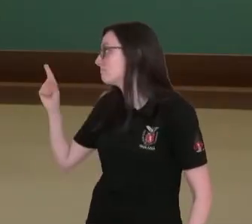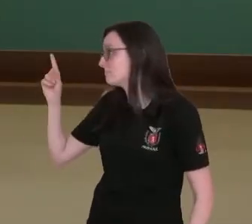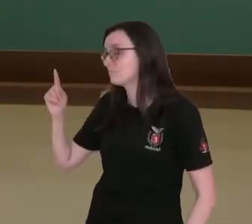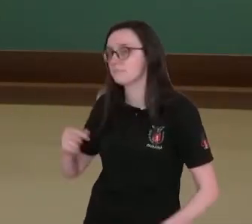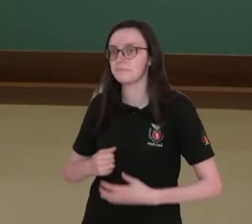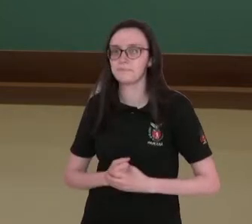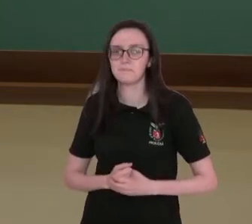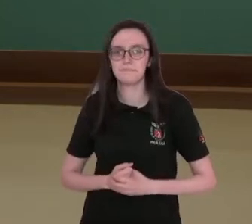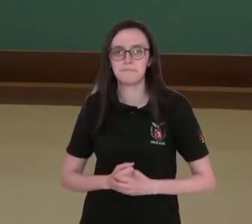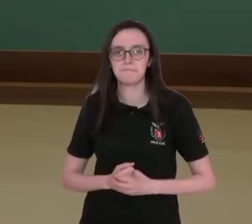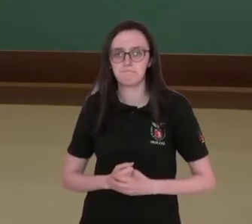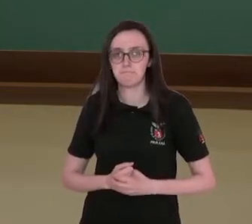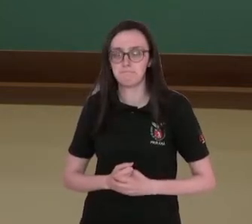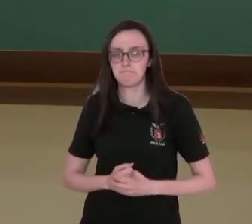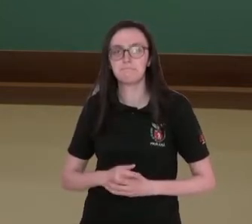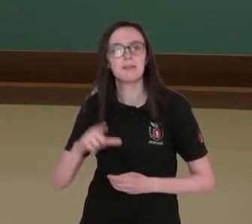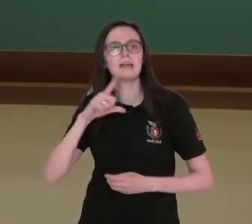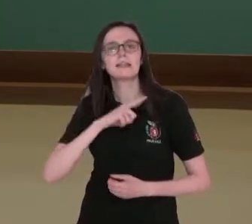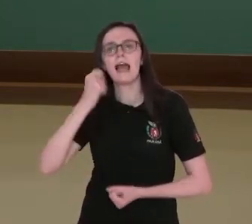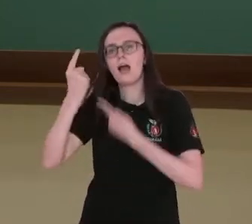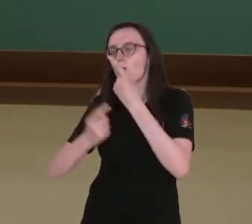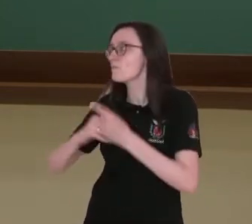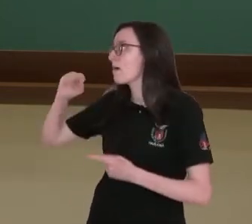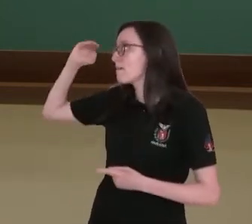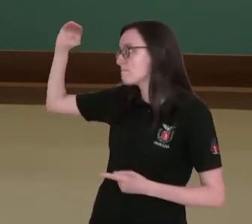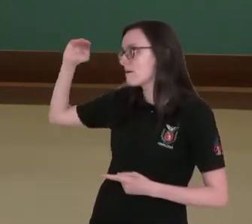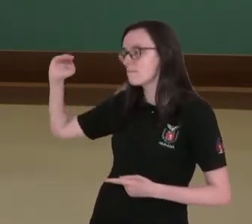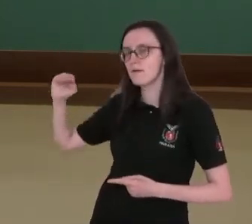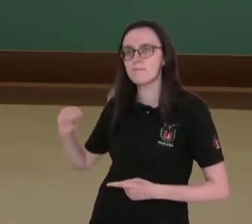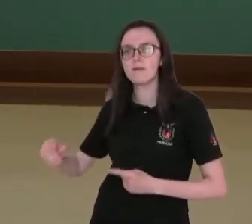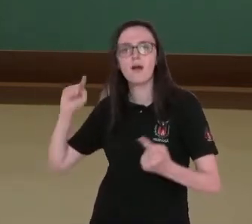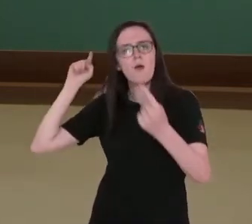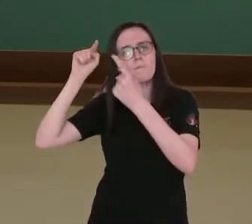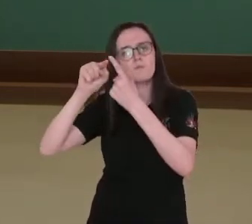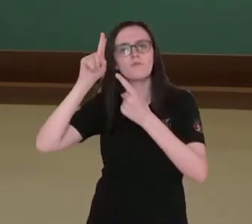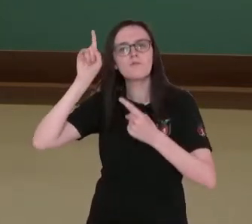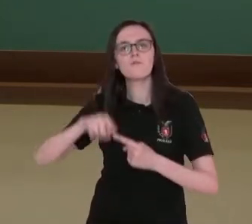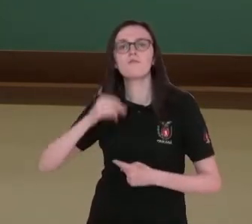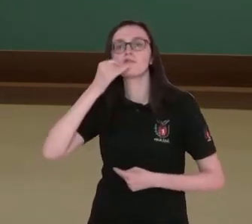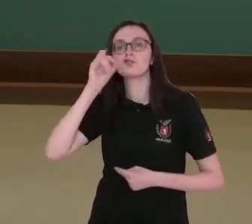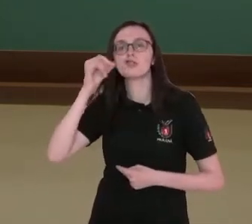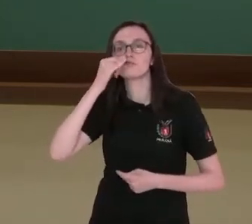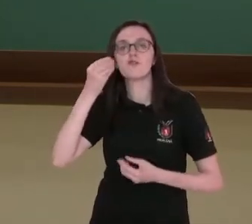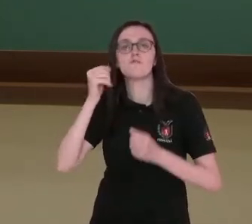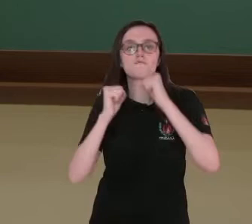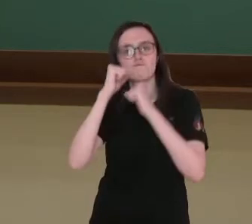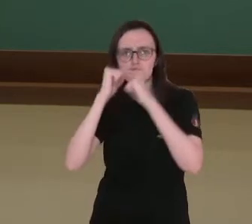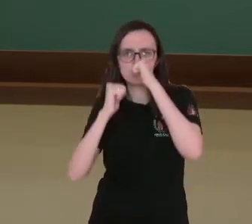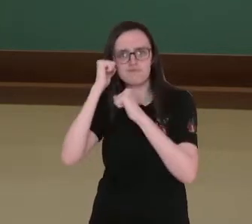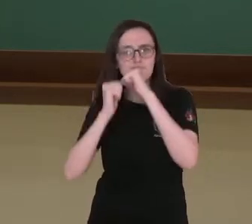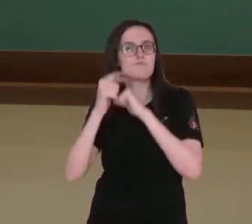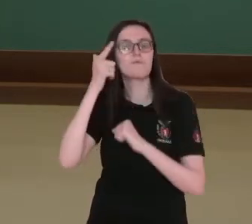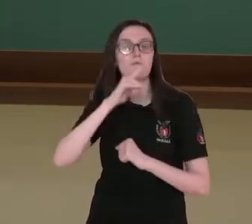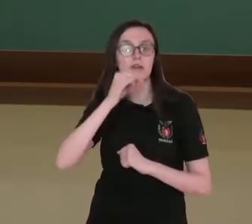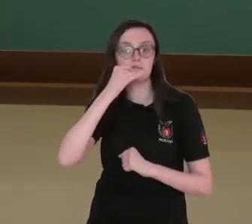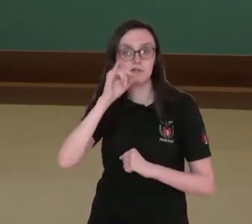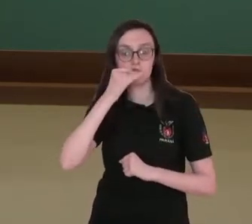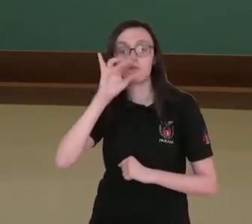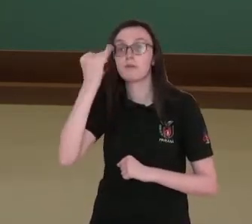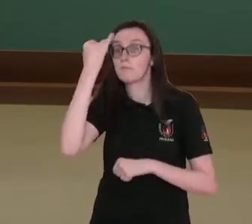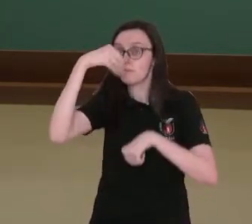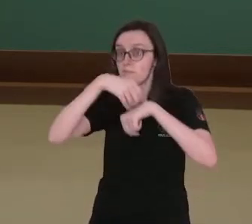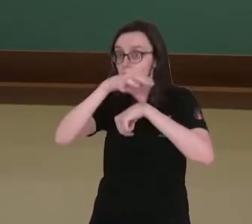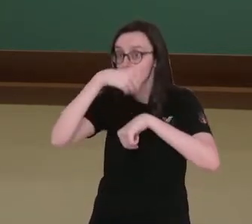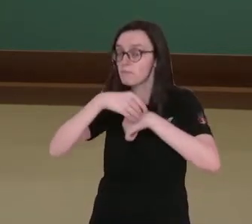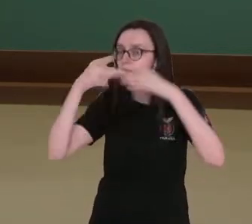algumas usinas que geram, que têm como objetivo gerar a energia elétrica. E já vale destacar